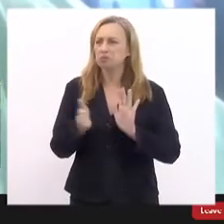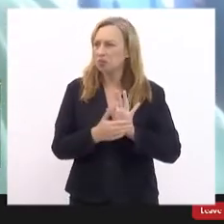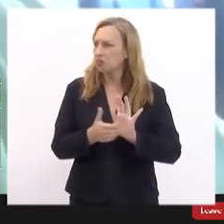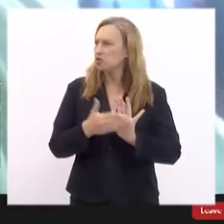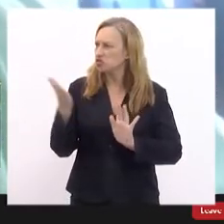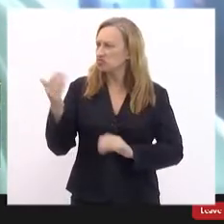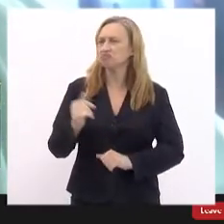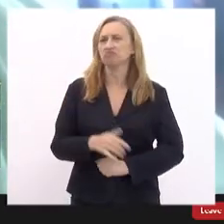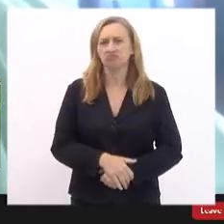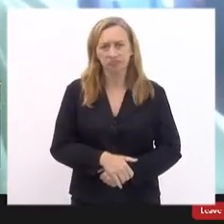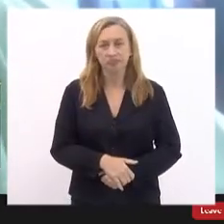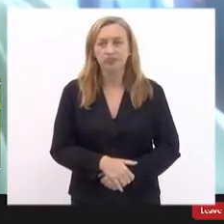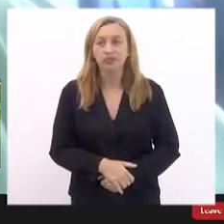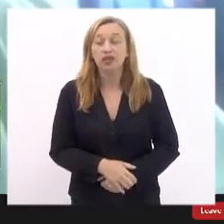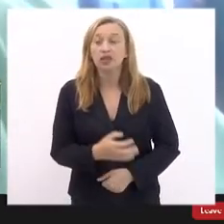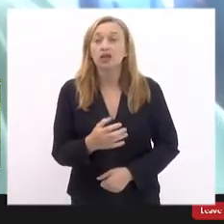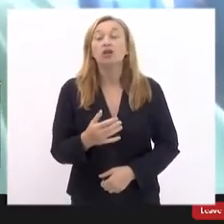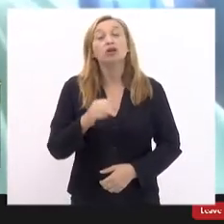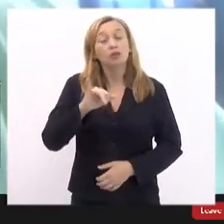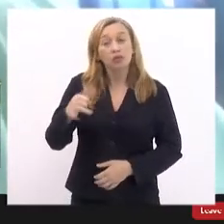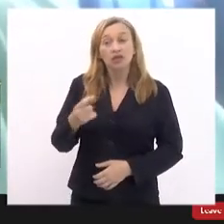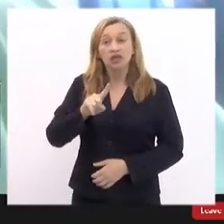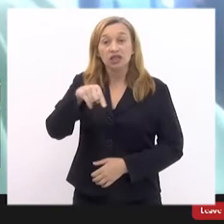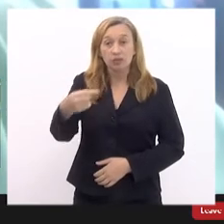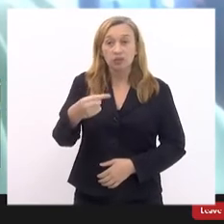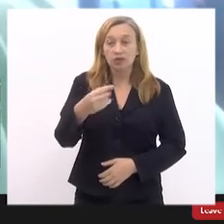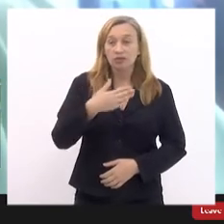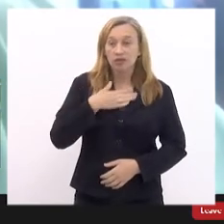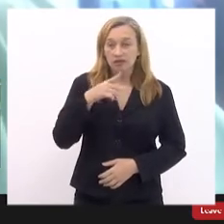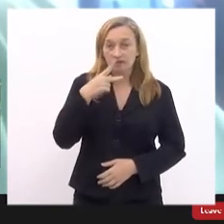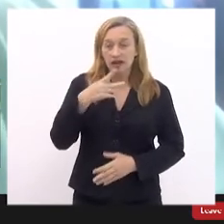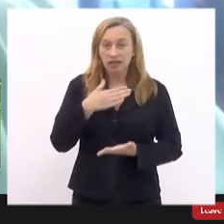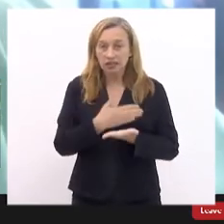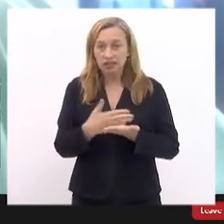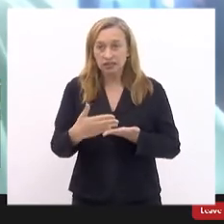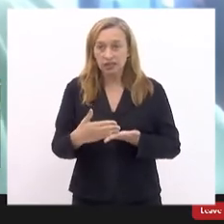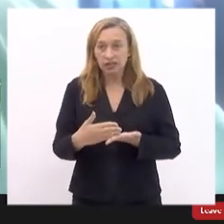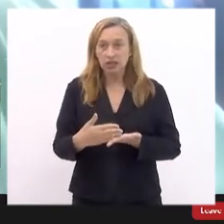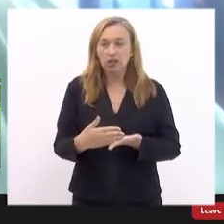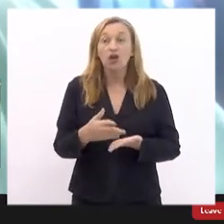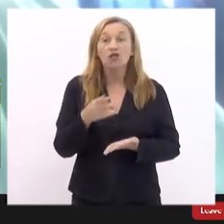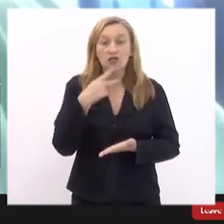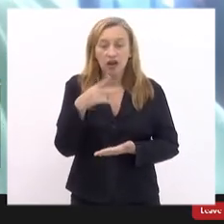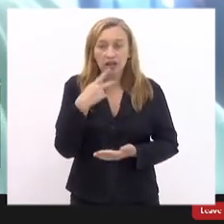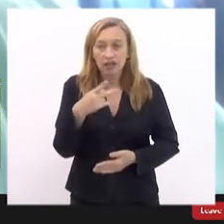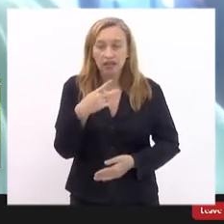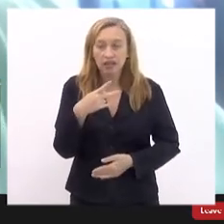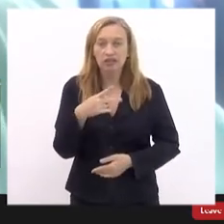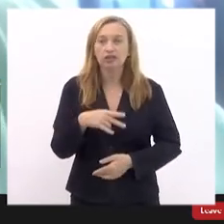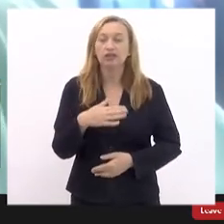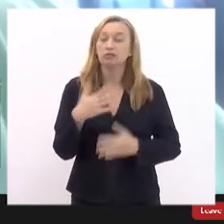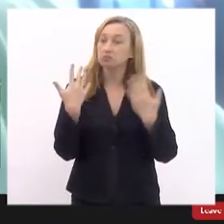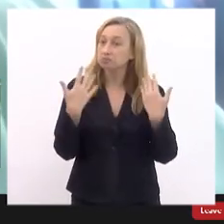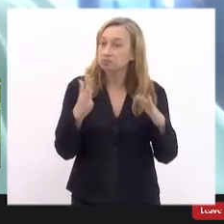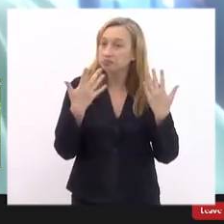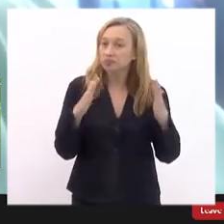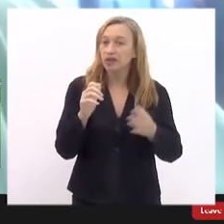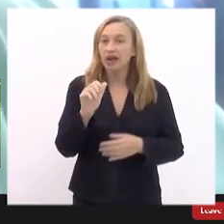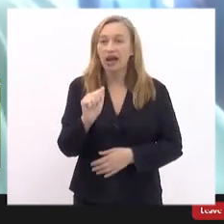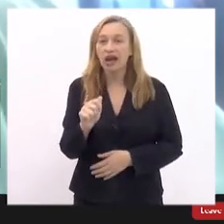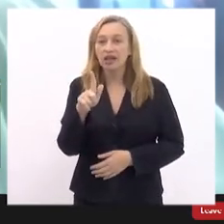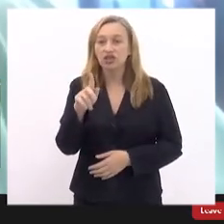proposta. E eu queria depois aproveitar que na minha fala inicial, sim, eu mencionei e até elogiei a